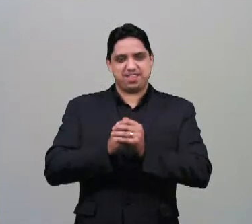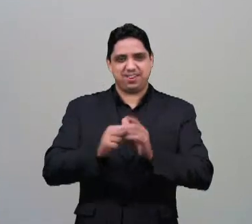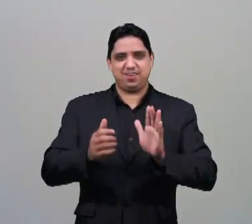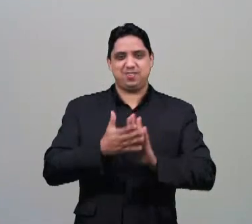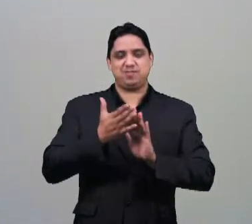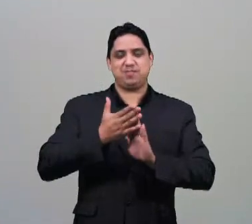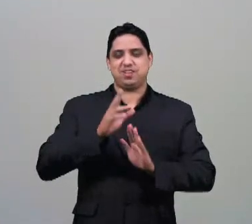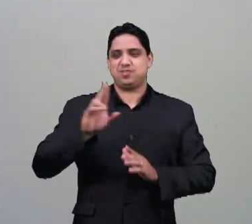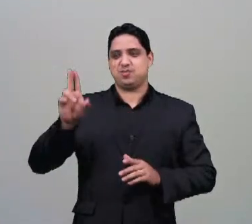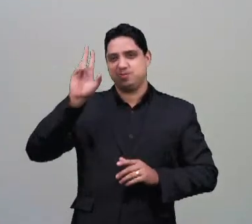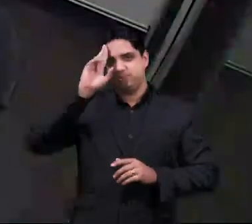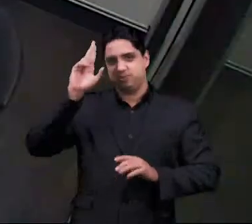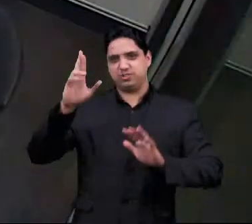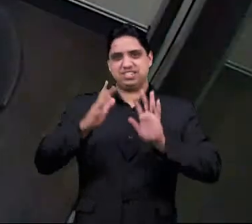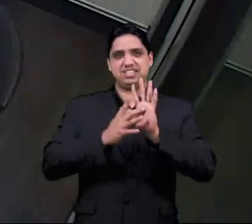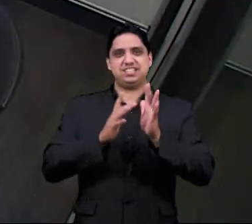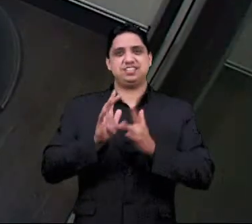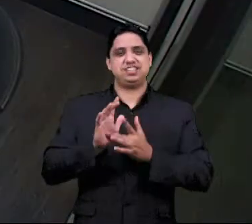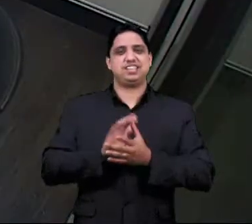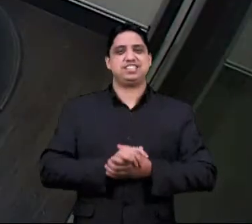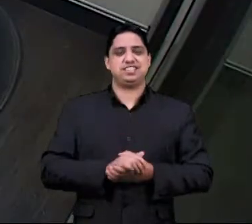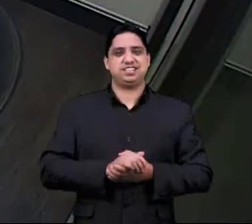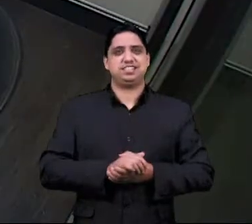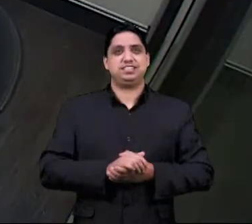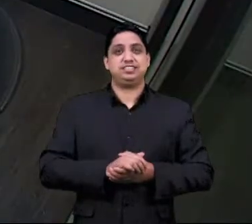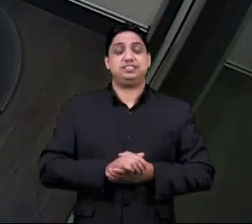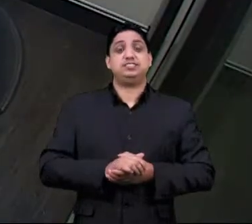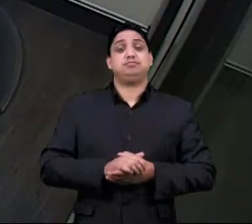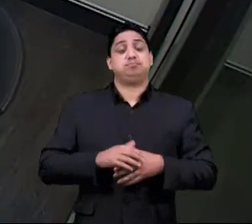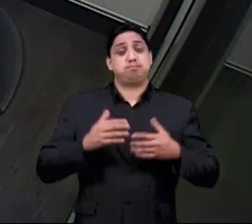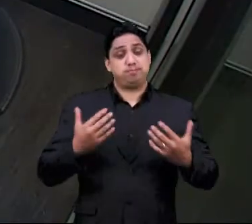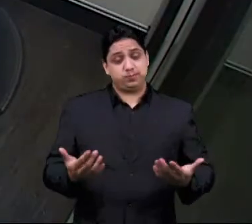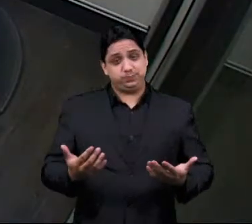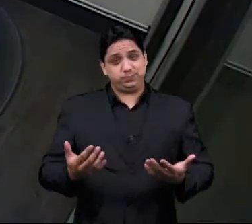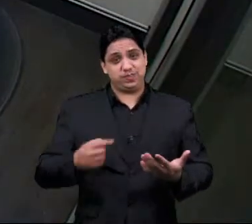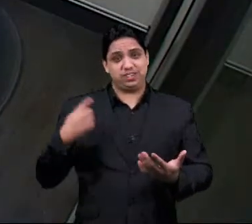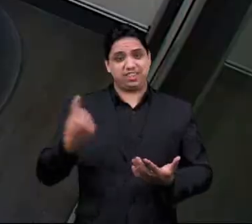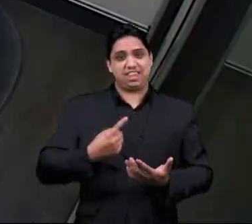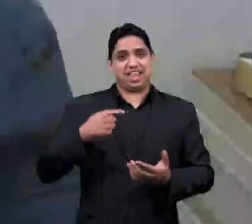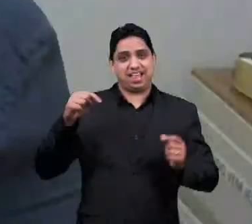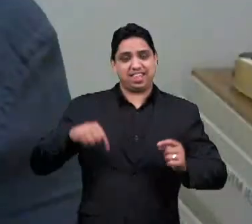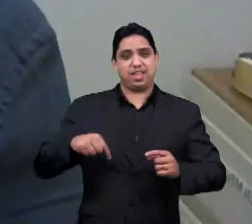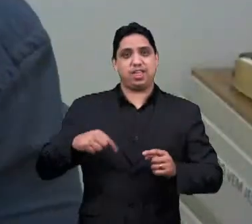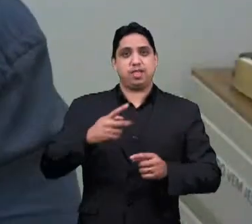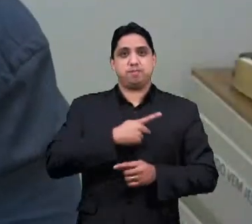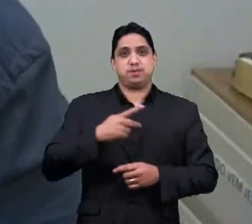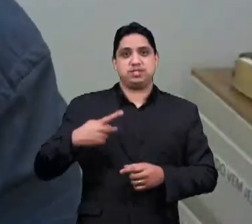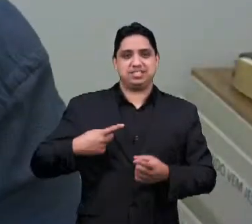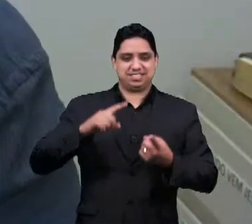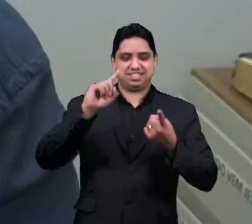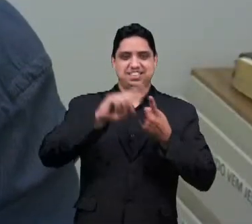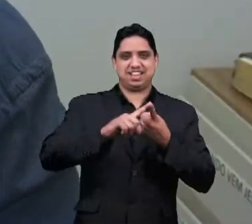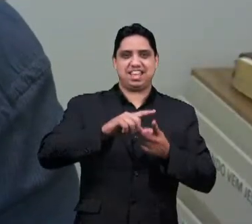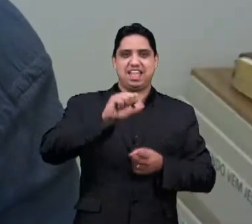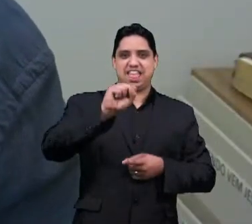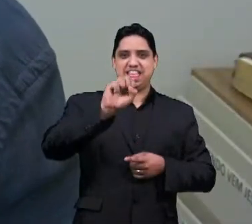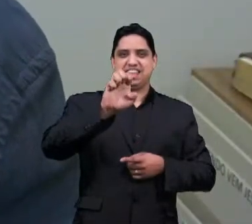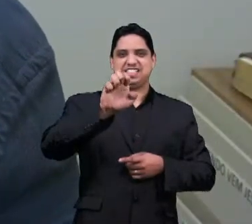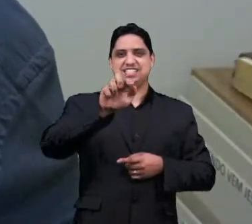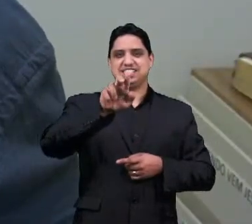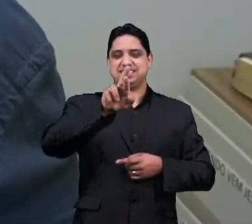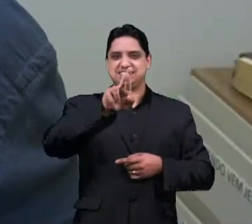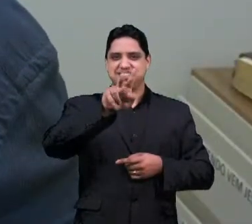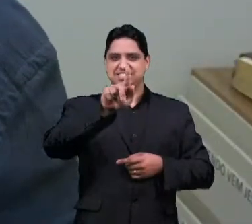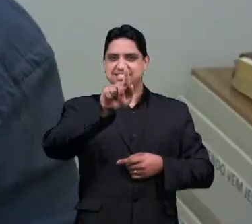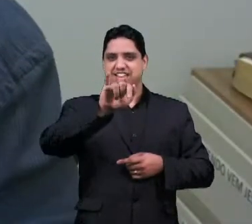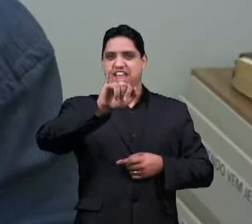nome do nosso Senhor Jesus. Bom, nós estamos aqui com o nosso querido pastor Sérgio Souza,